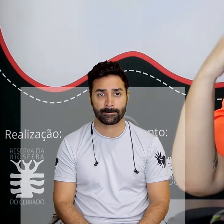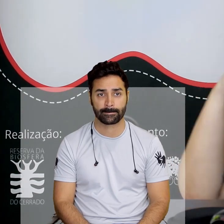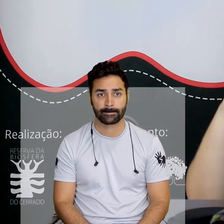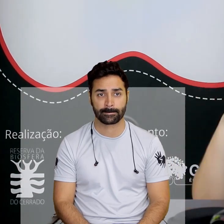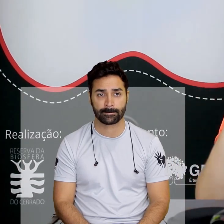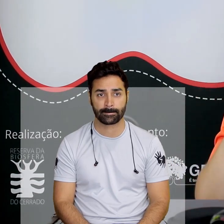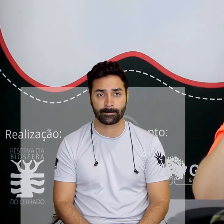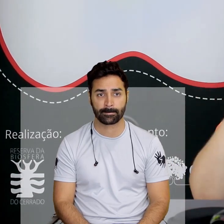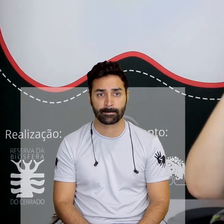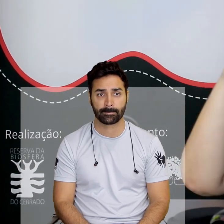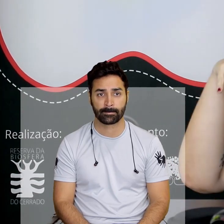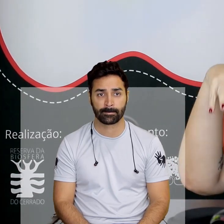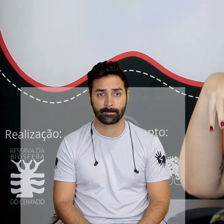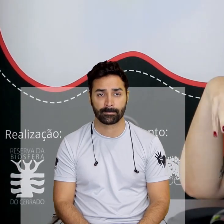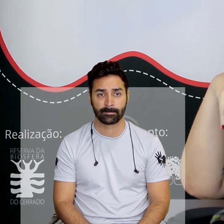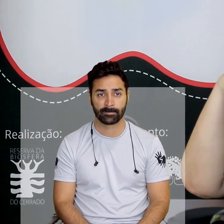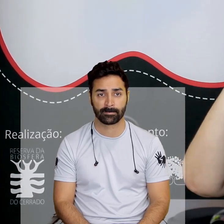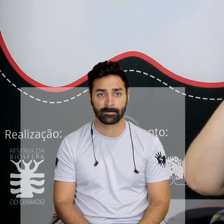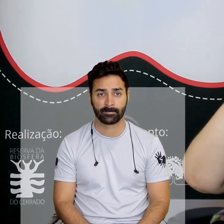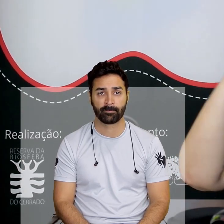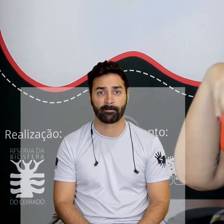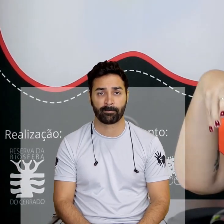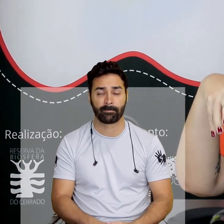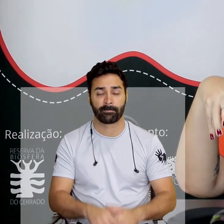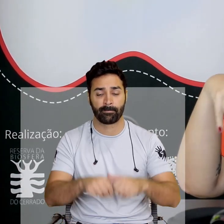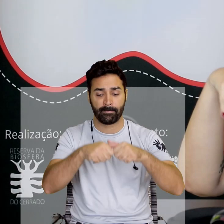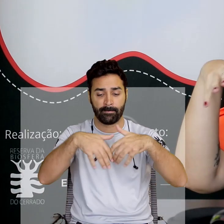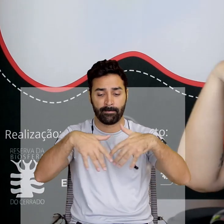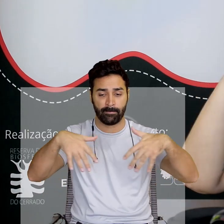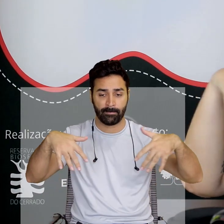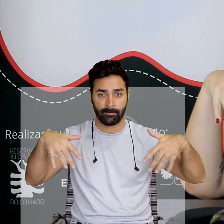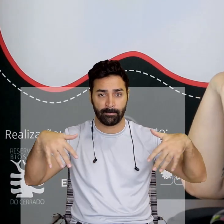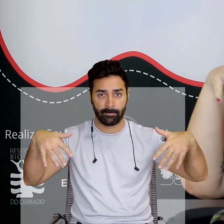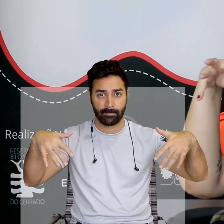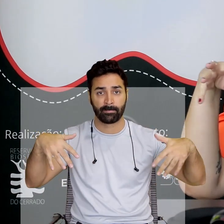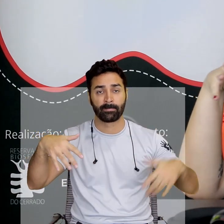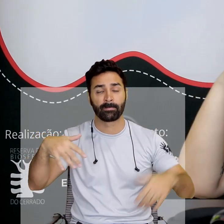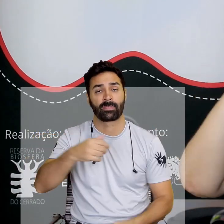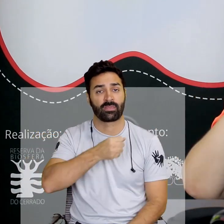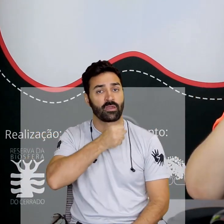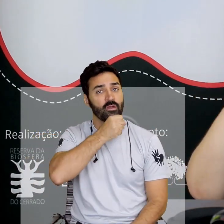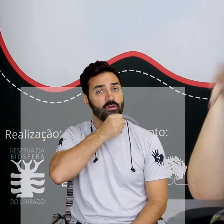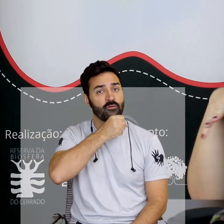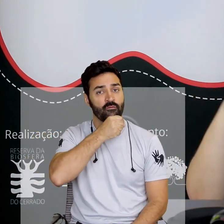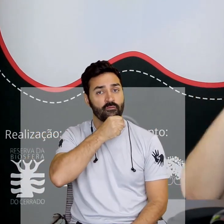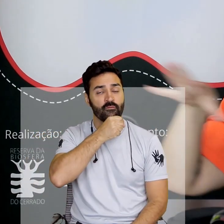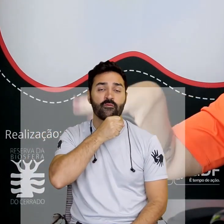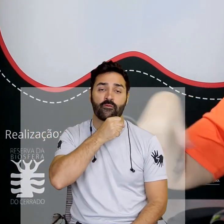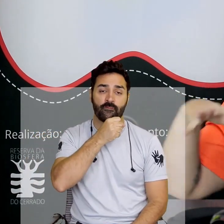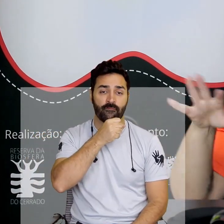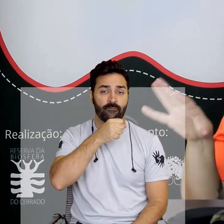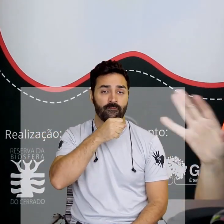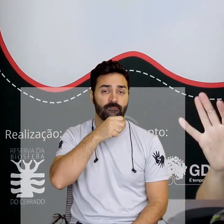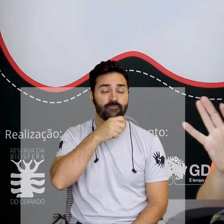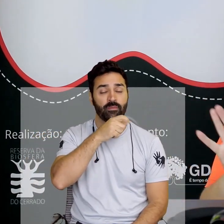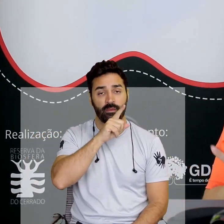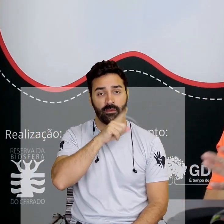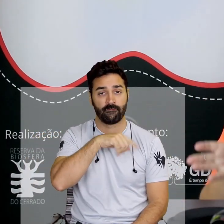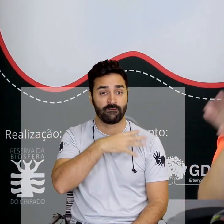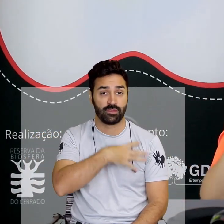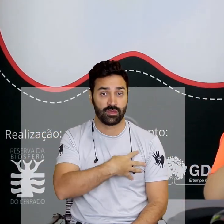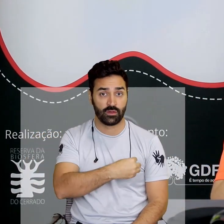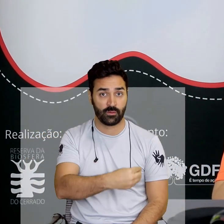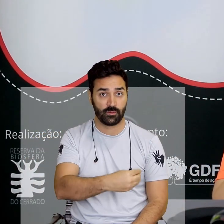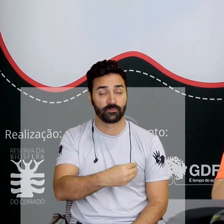Abaixo dos avós, nós temos quem? Os filhos dos avós, né? Que seriam pai e mãe de alguém. Então,